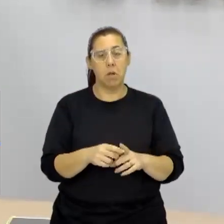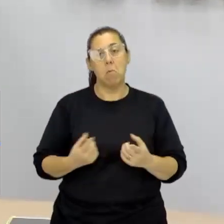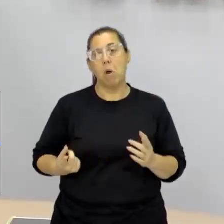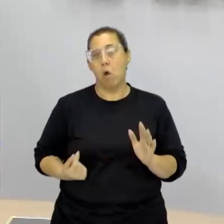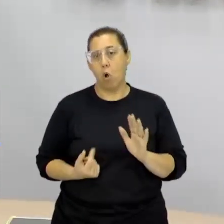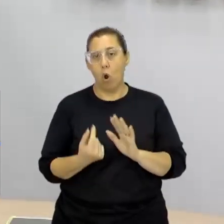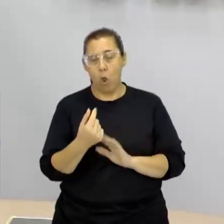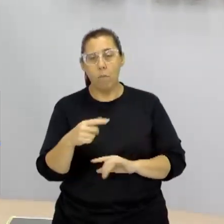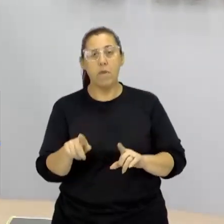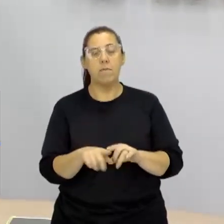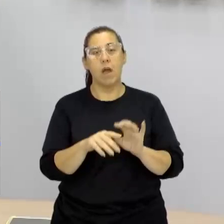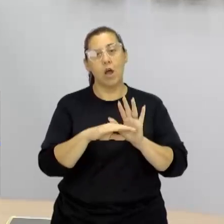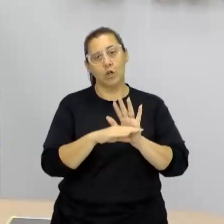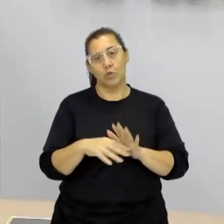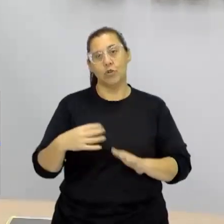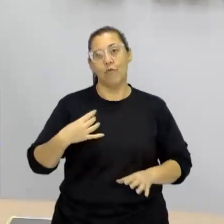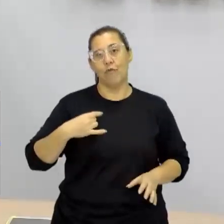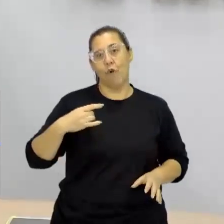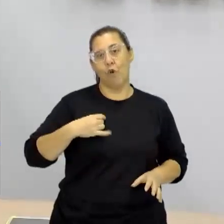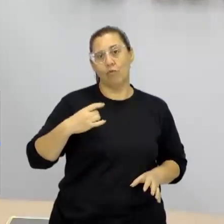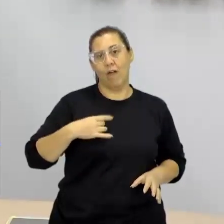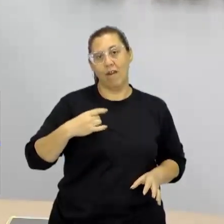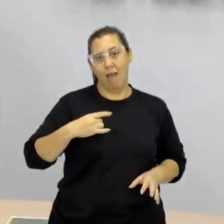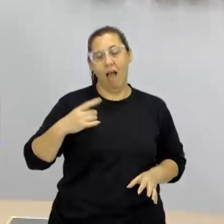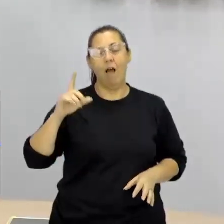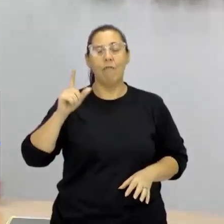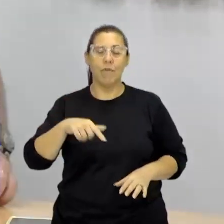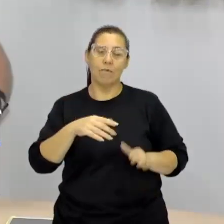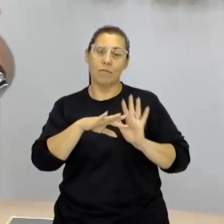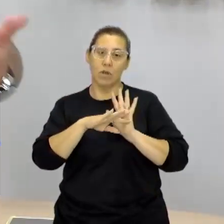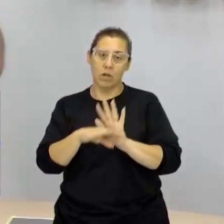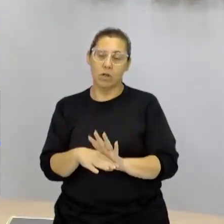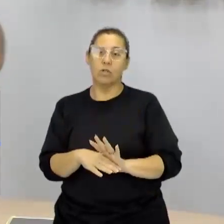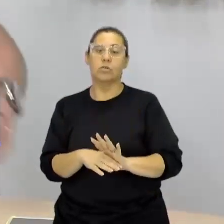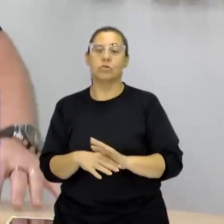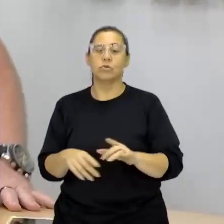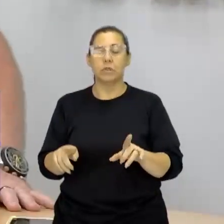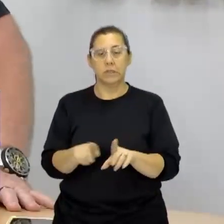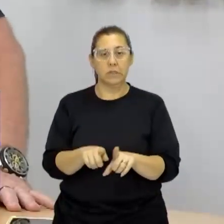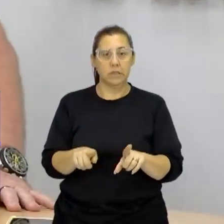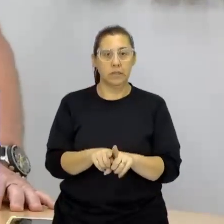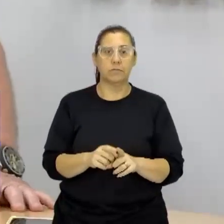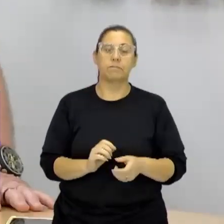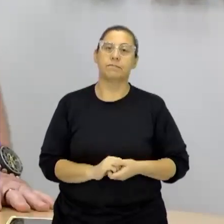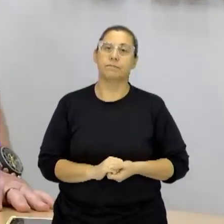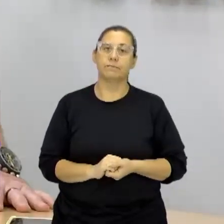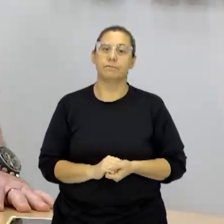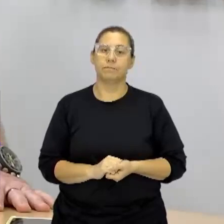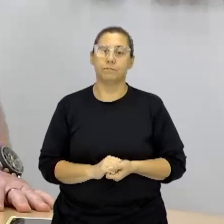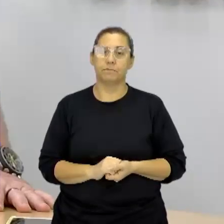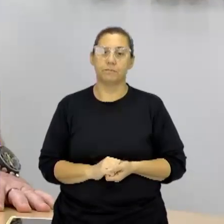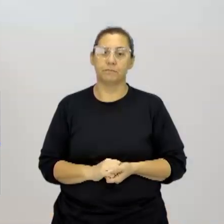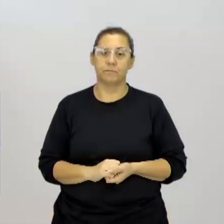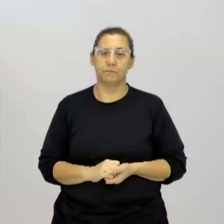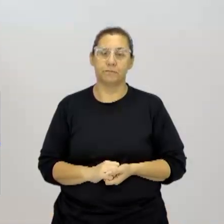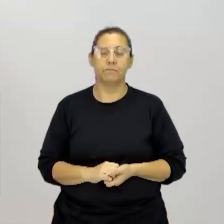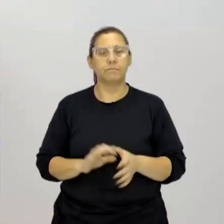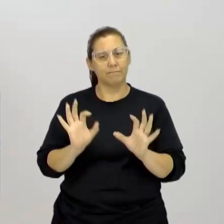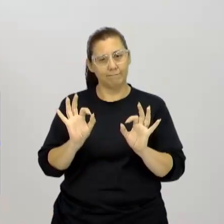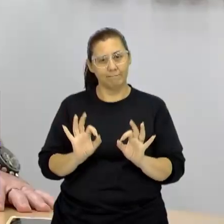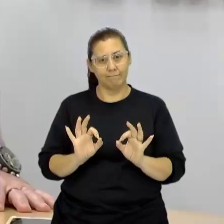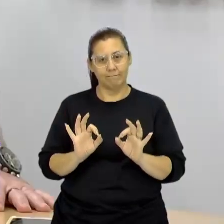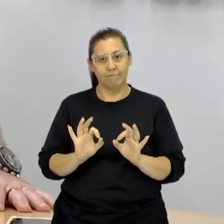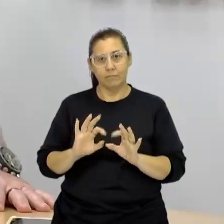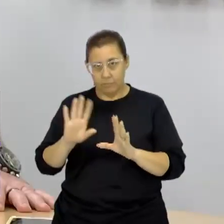parte, né, dessa ajuda do voluntariado. É isso que eles acabam ajudando, né, os voluntários para a comunidade tradicional. Sim, quer, com certeza. Quer comentar